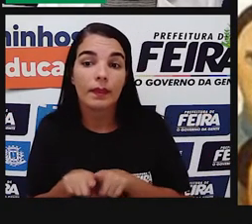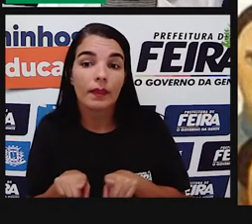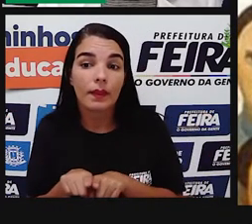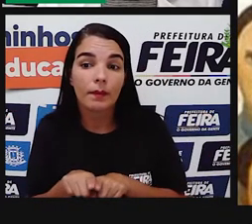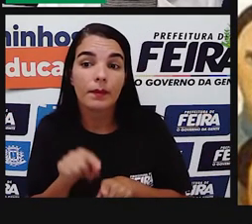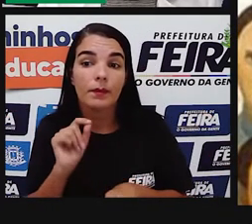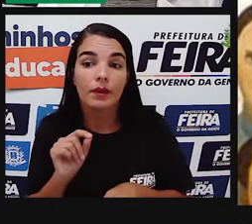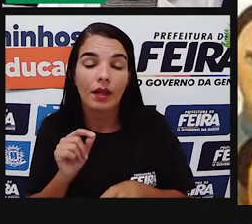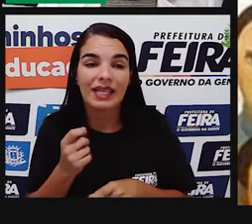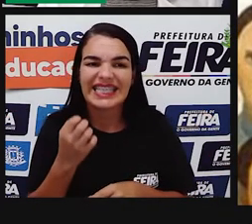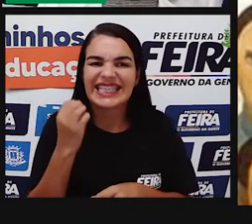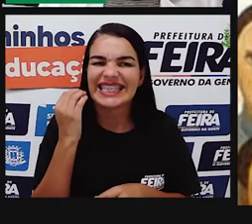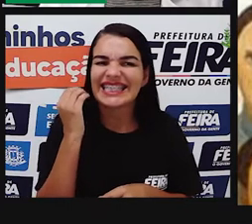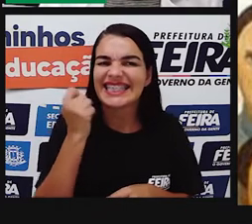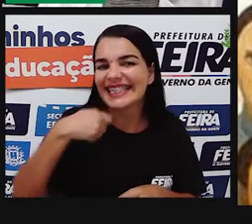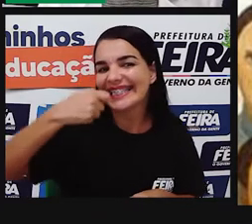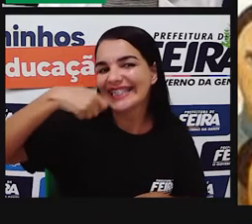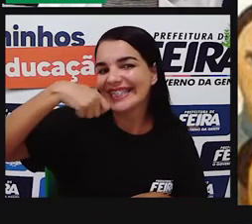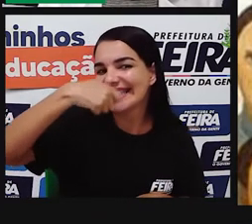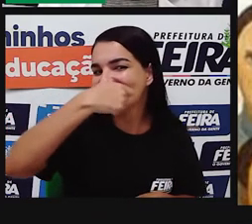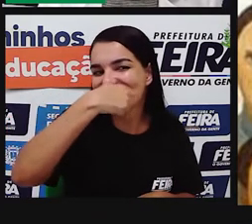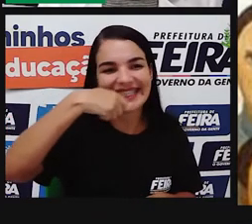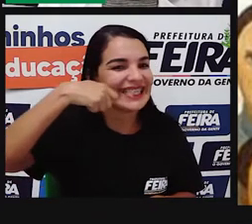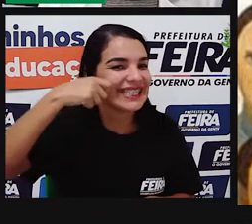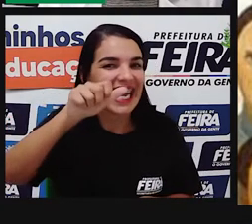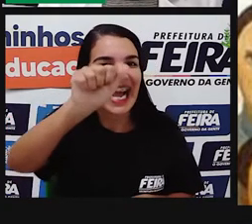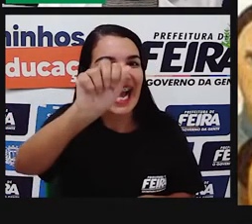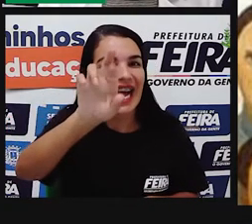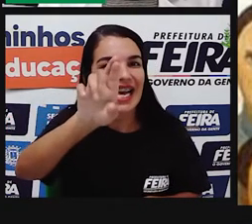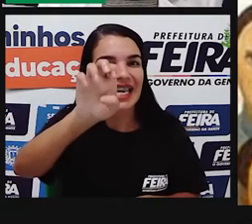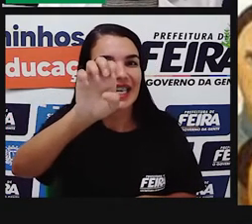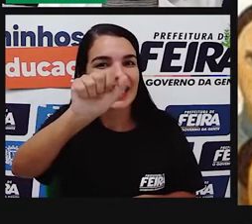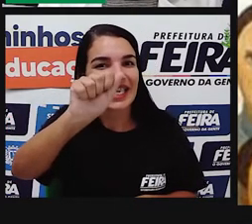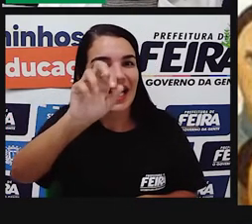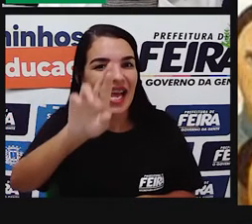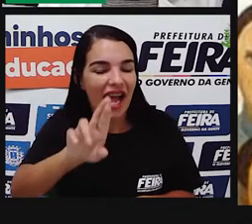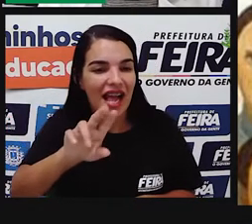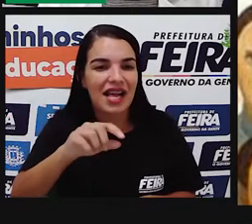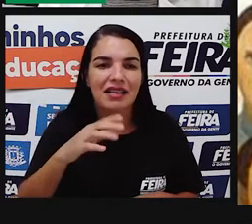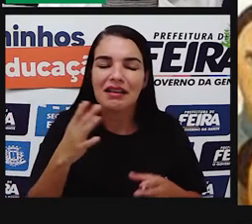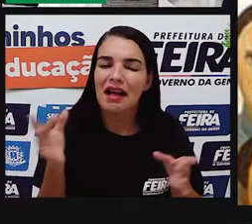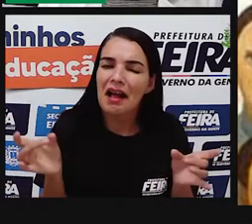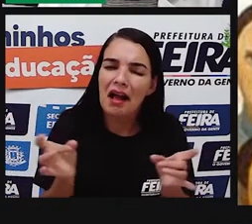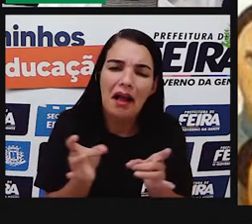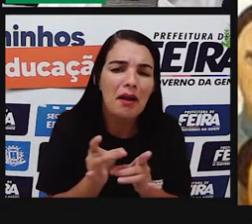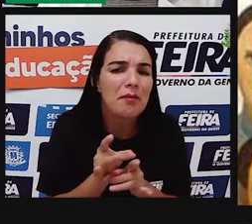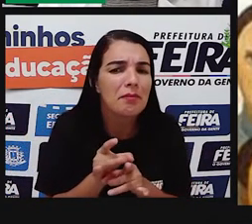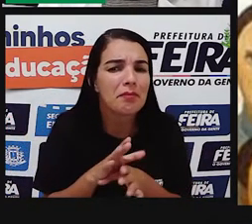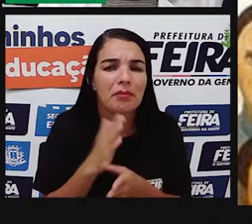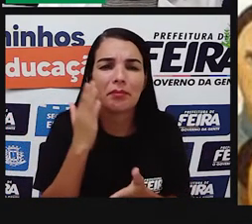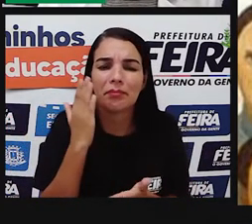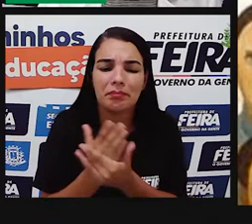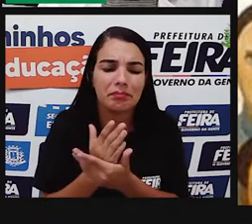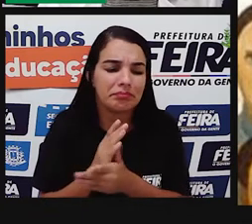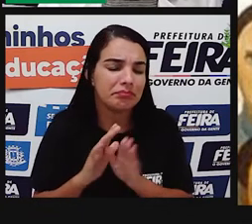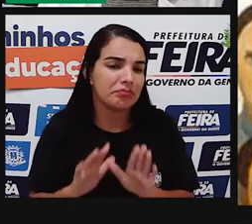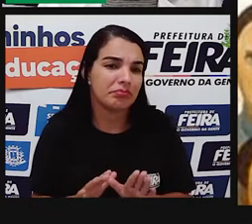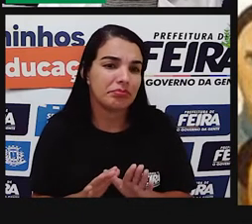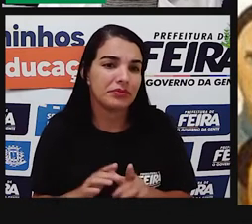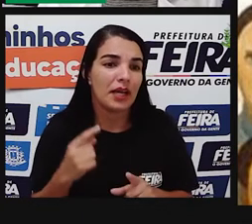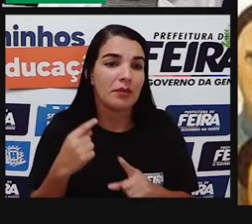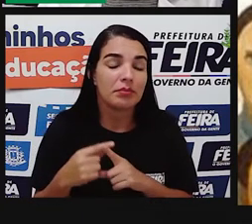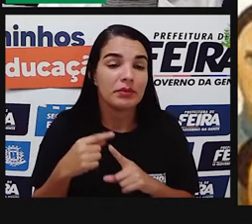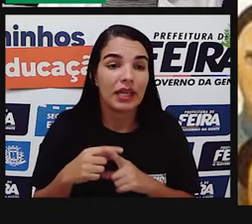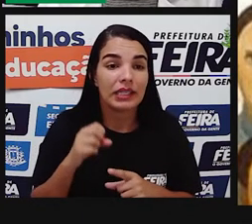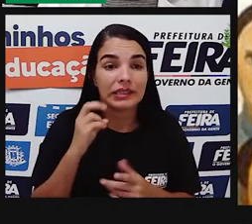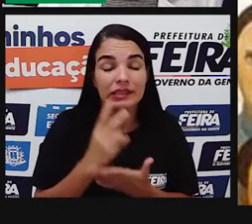arear os dentes são expressões que hoje já caíram em desuso. Pouco se usa. Geralmente se usa a palavra